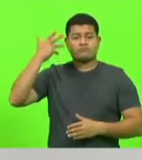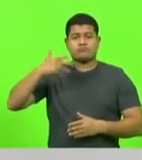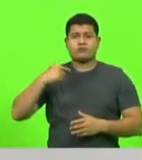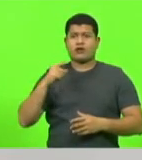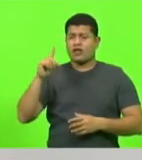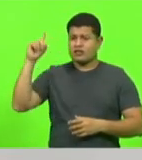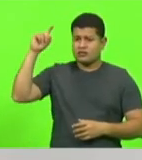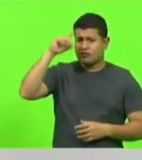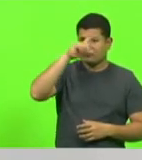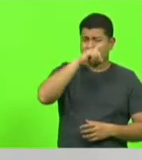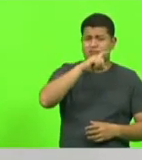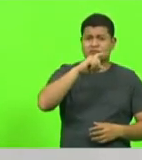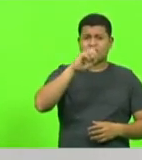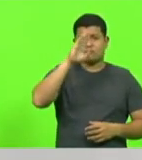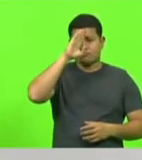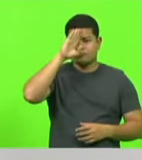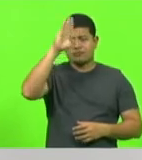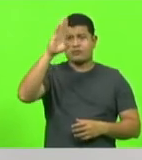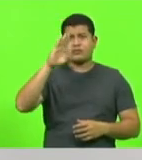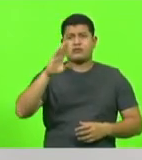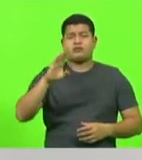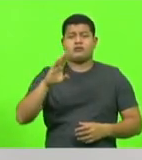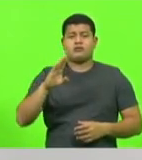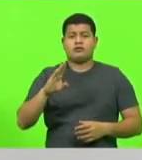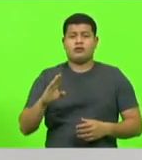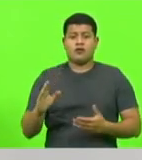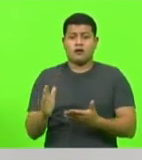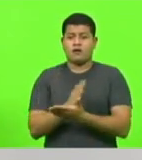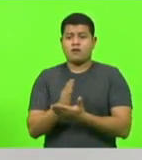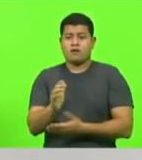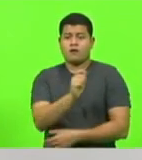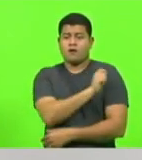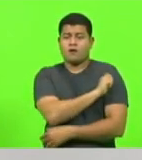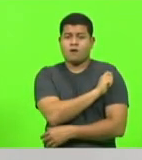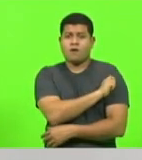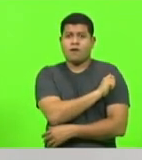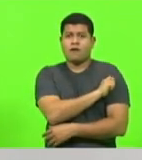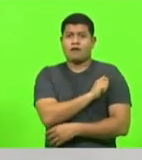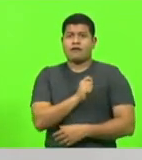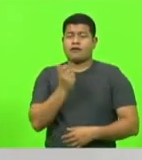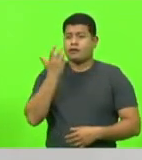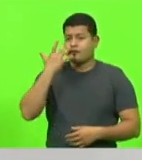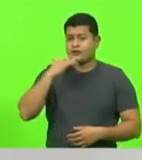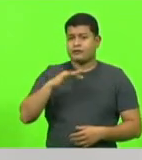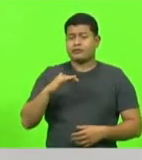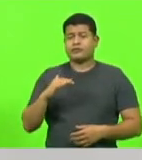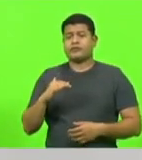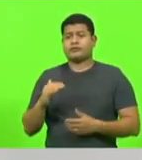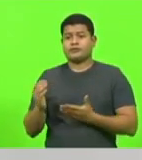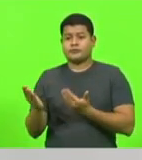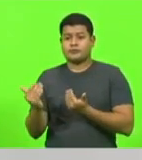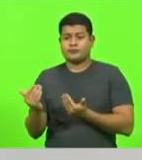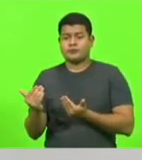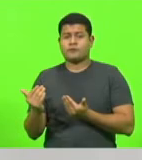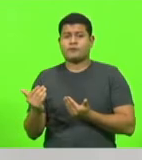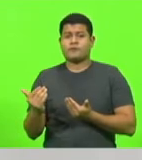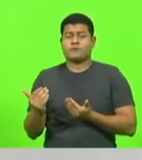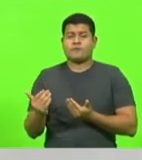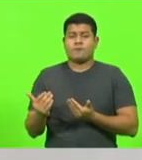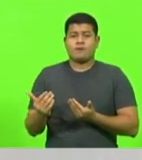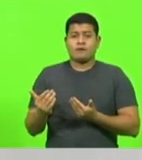para, principalmente para alunos ou crianças e adolescentes, são